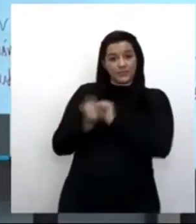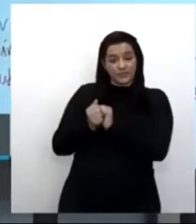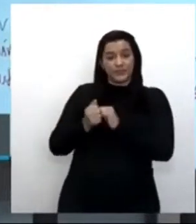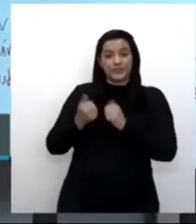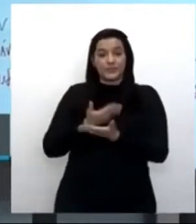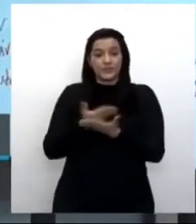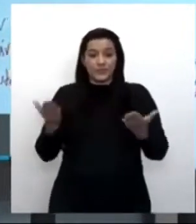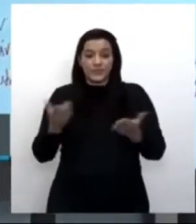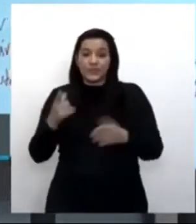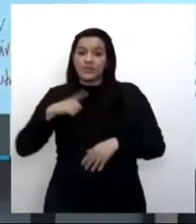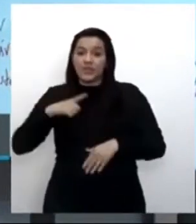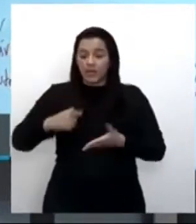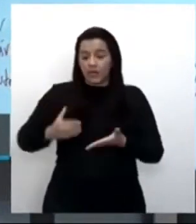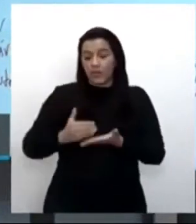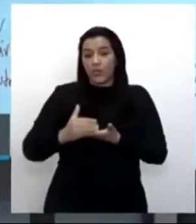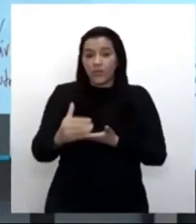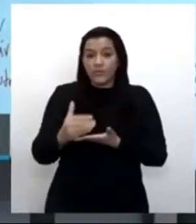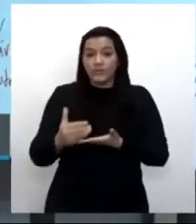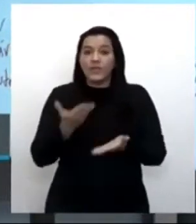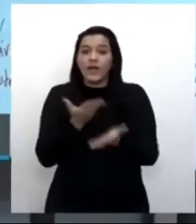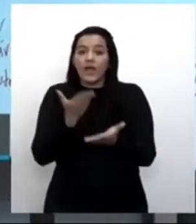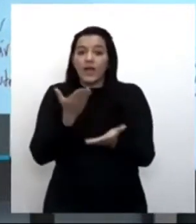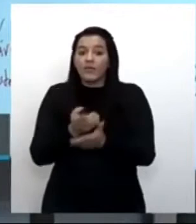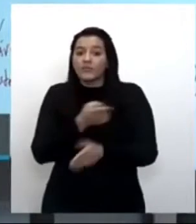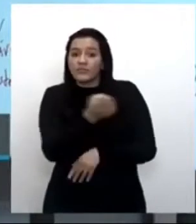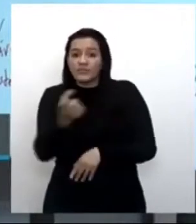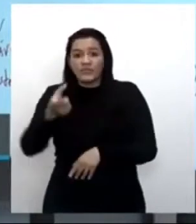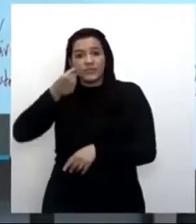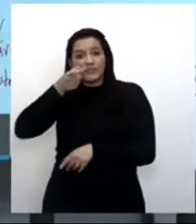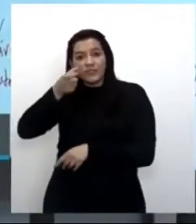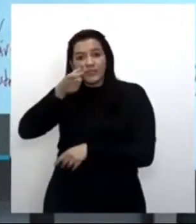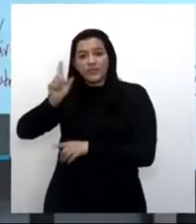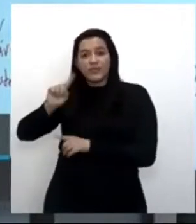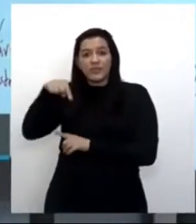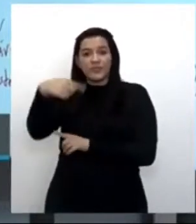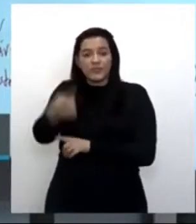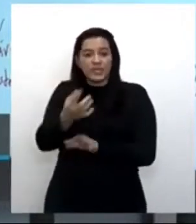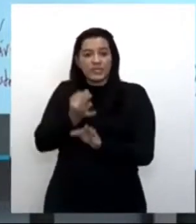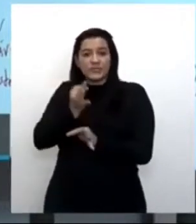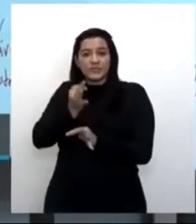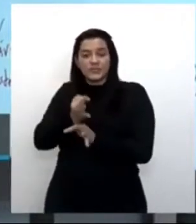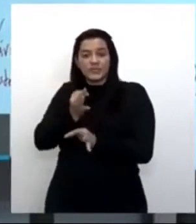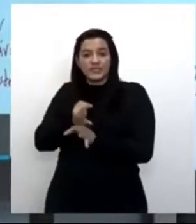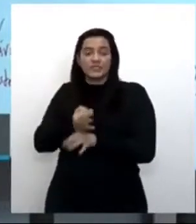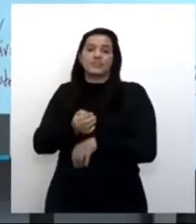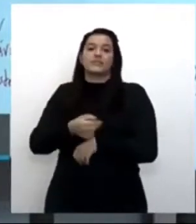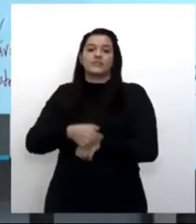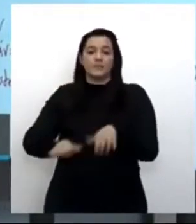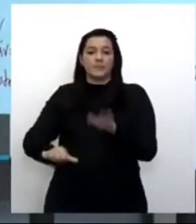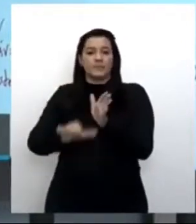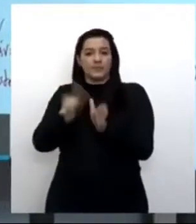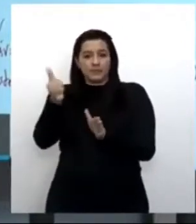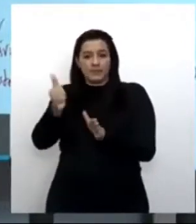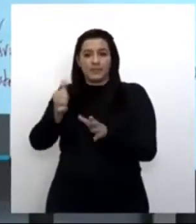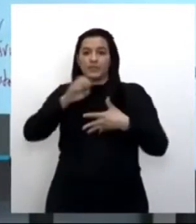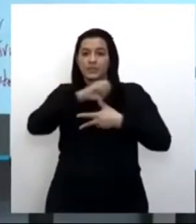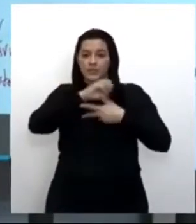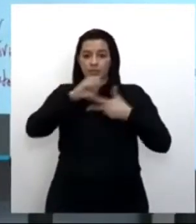fazer uma introdução à aula que vocês vão assistir de física, a primeira aula de física aí do